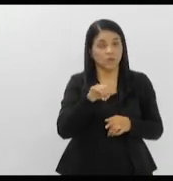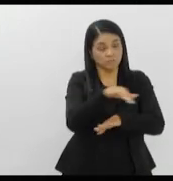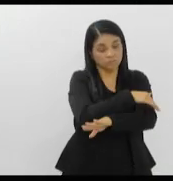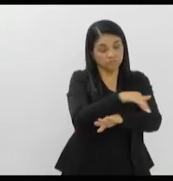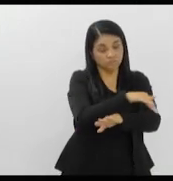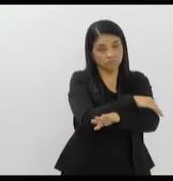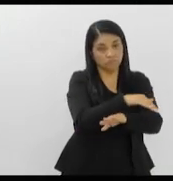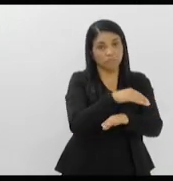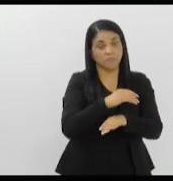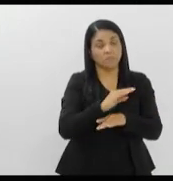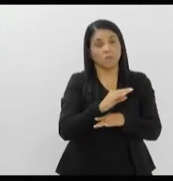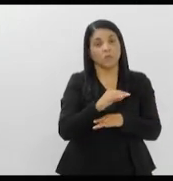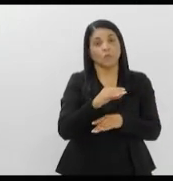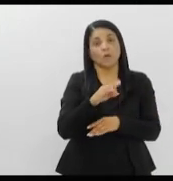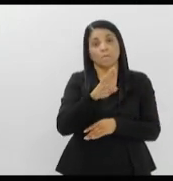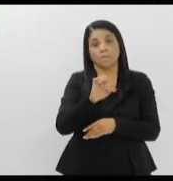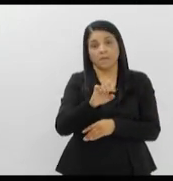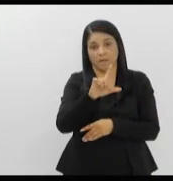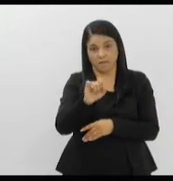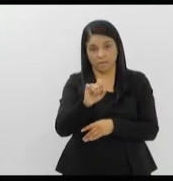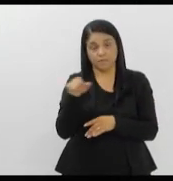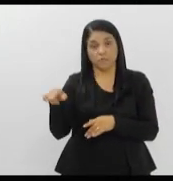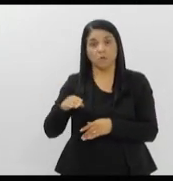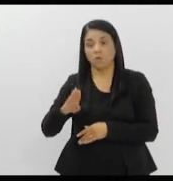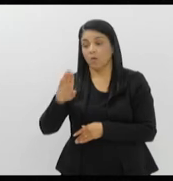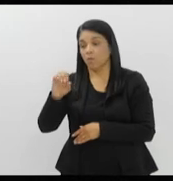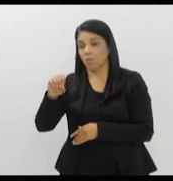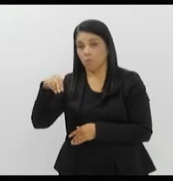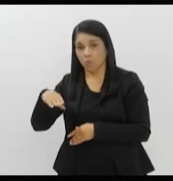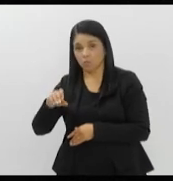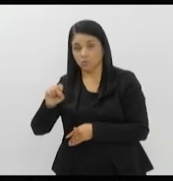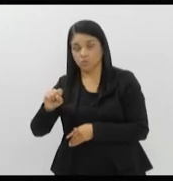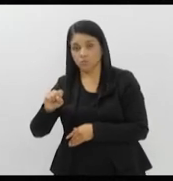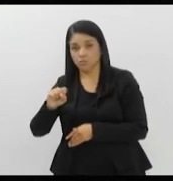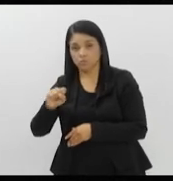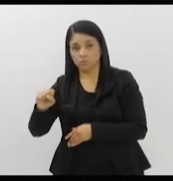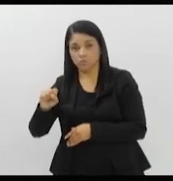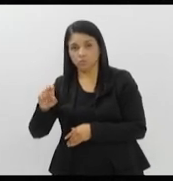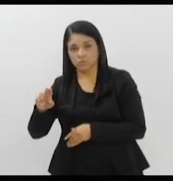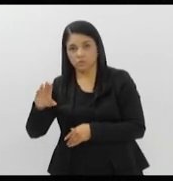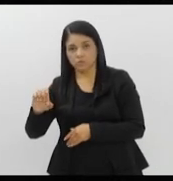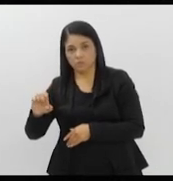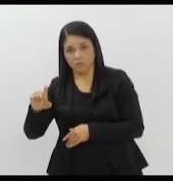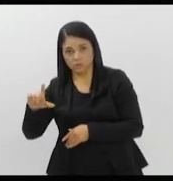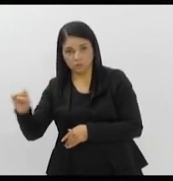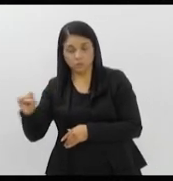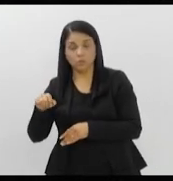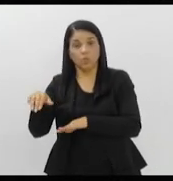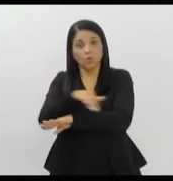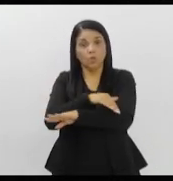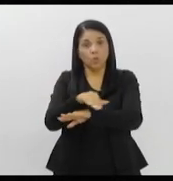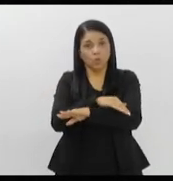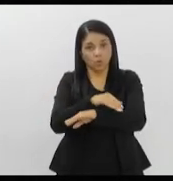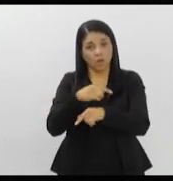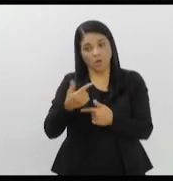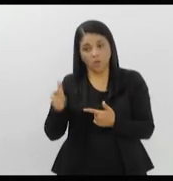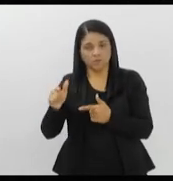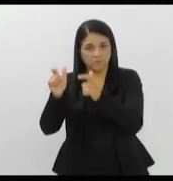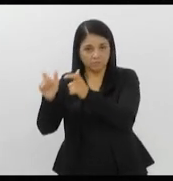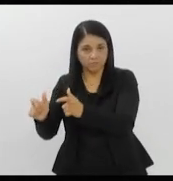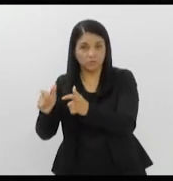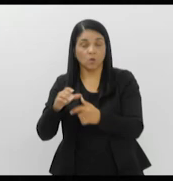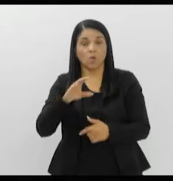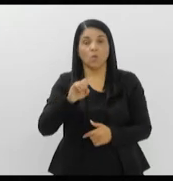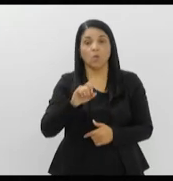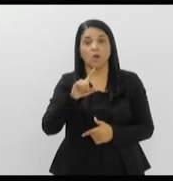Bela. O Bom Sucesso, na rua Teixeira de Castro. O Olaria, na